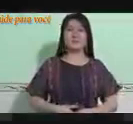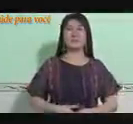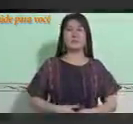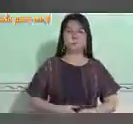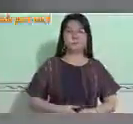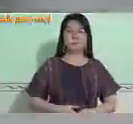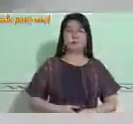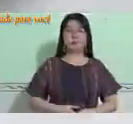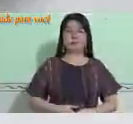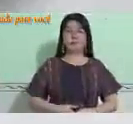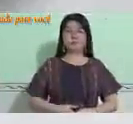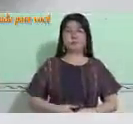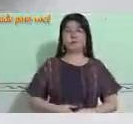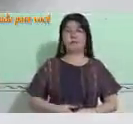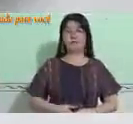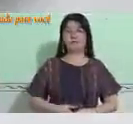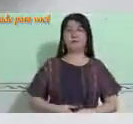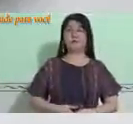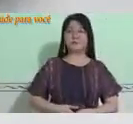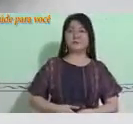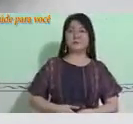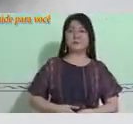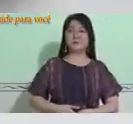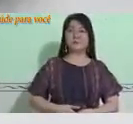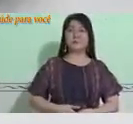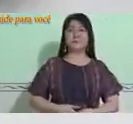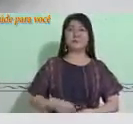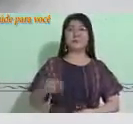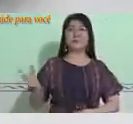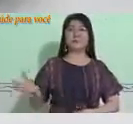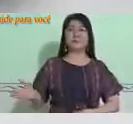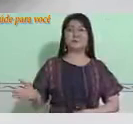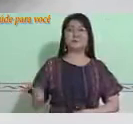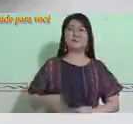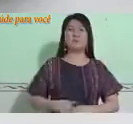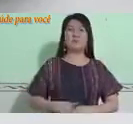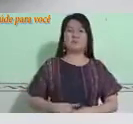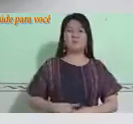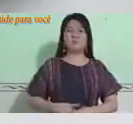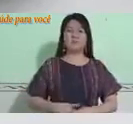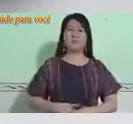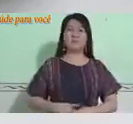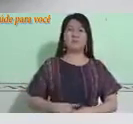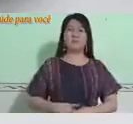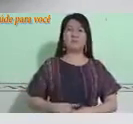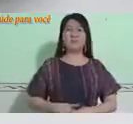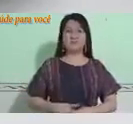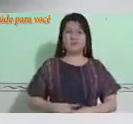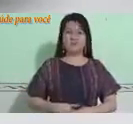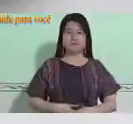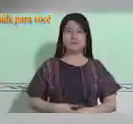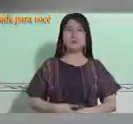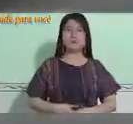AASCRIANCCDILAASQUEJ, acento agudo, tomar uma vacina para a varicela também podem voltar a ter a doença, vírgula, porém é uma forma mais leve,